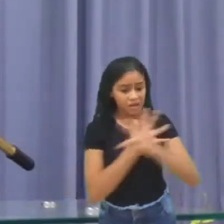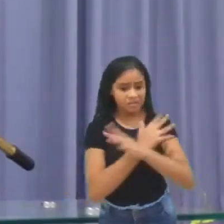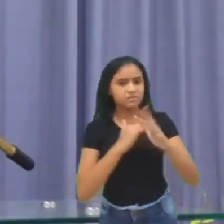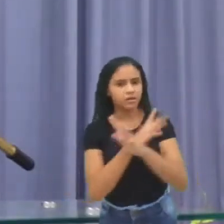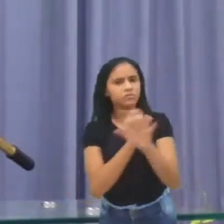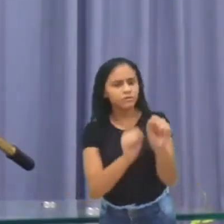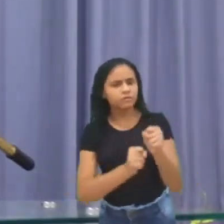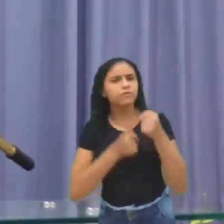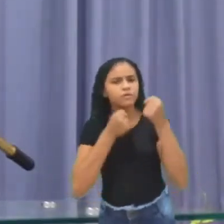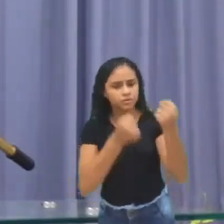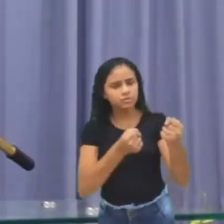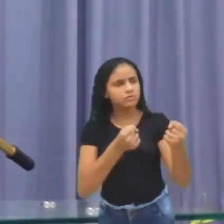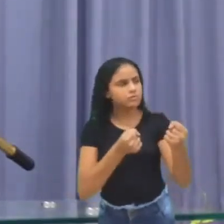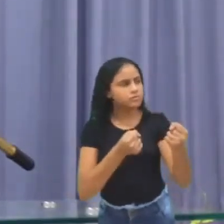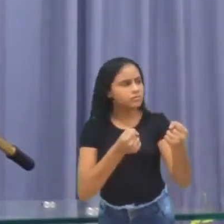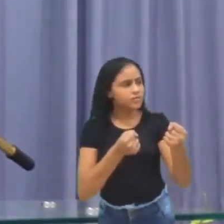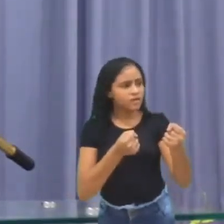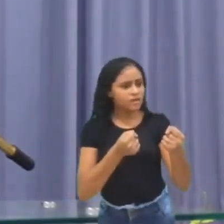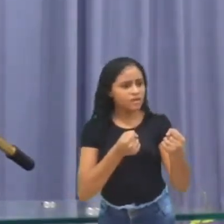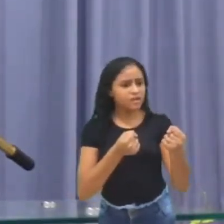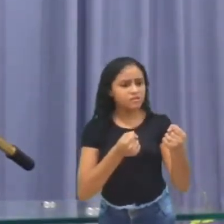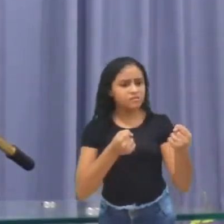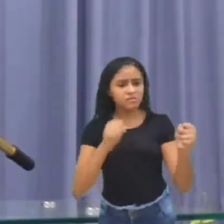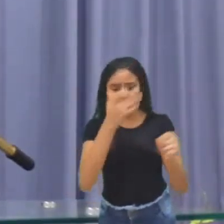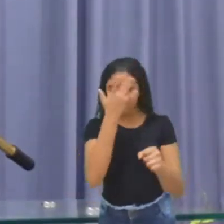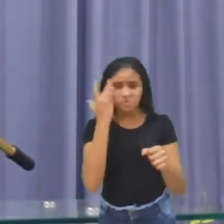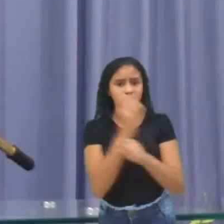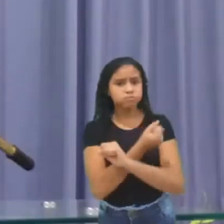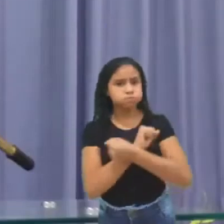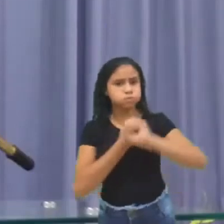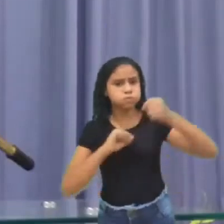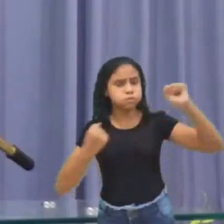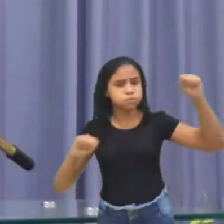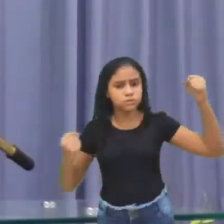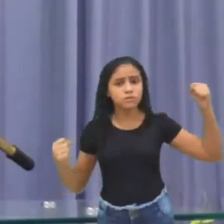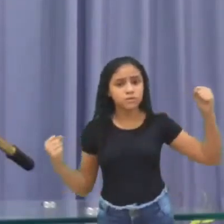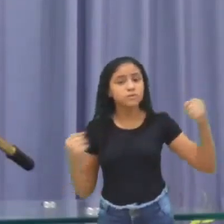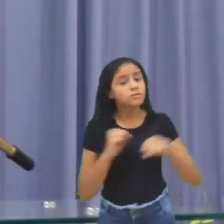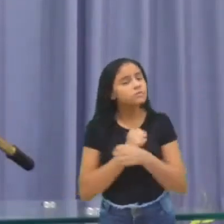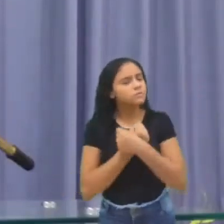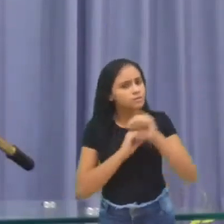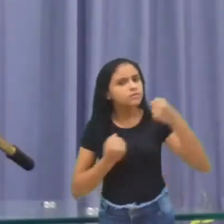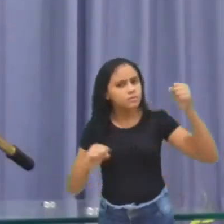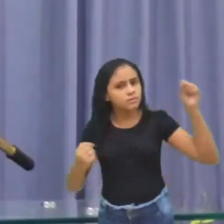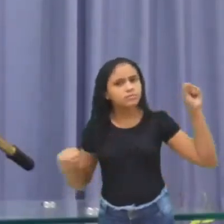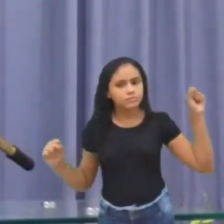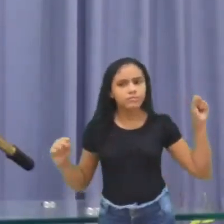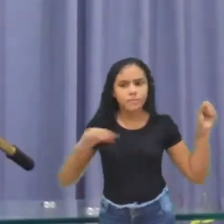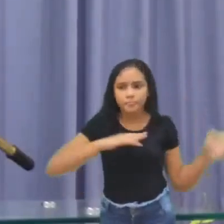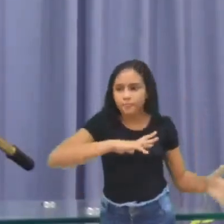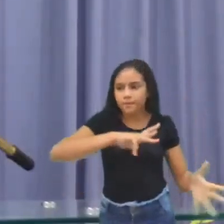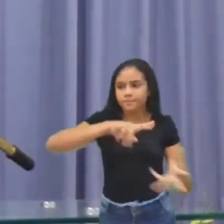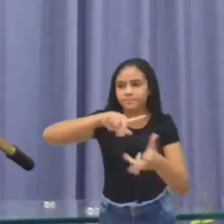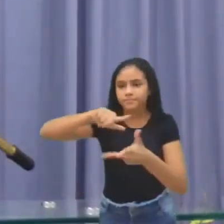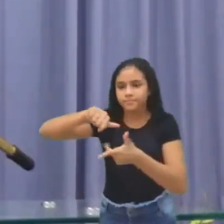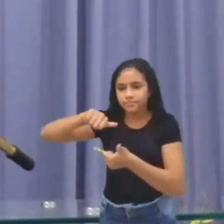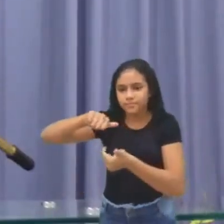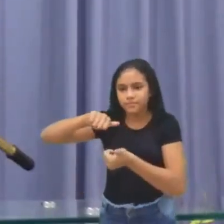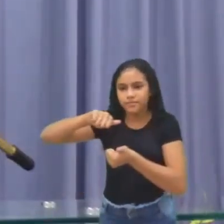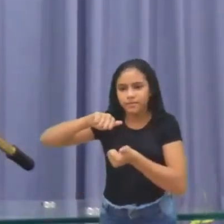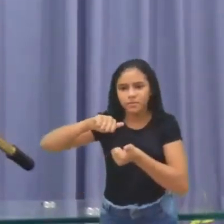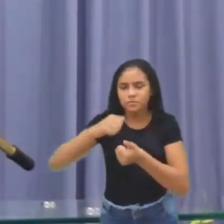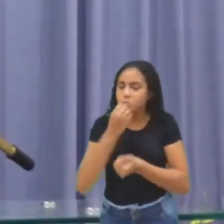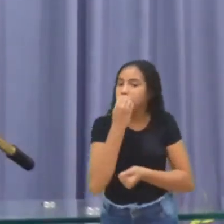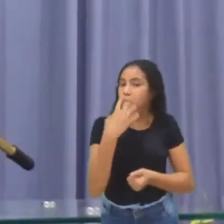fortificadas, eles são mesmo enormes, né? Eles são enormes, a terra realmente é uma terra muito